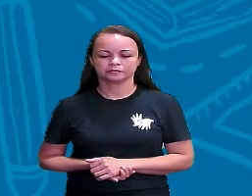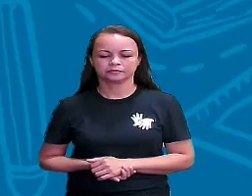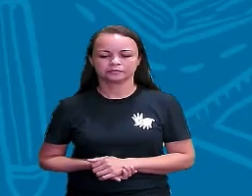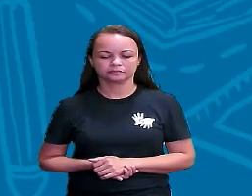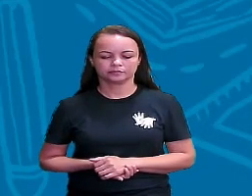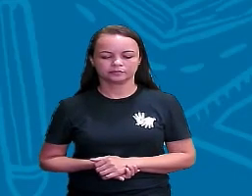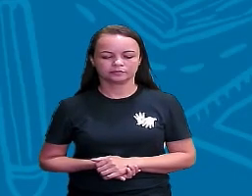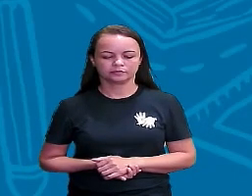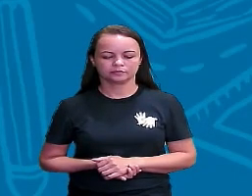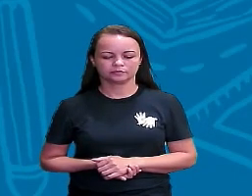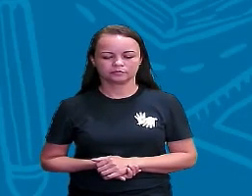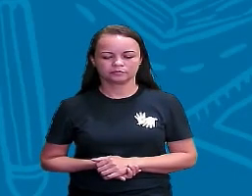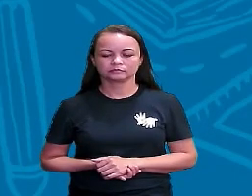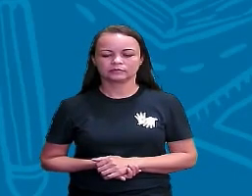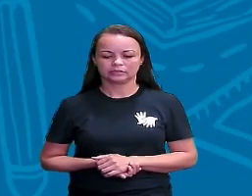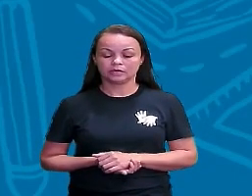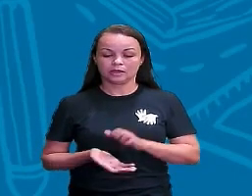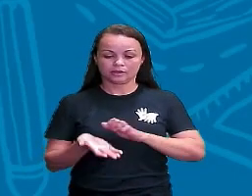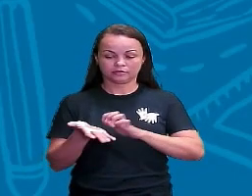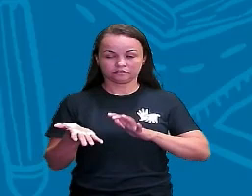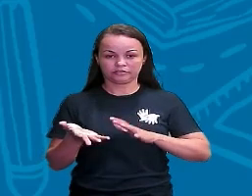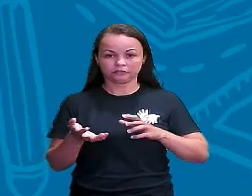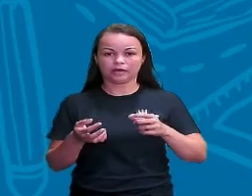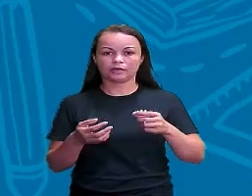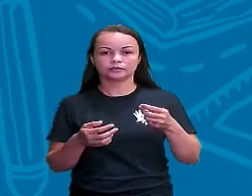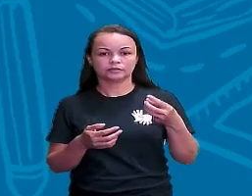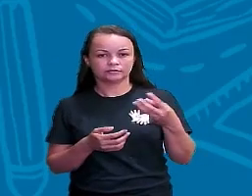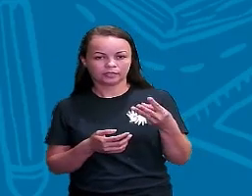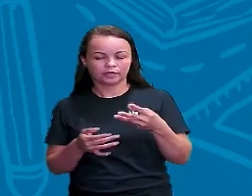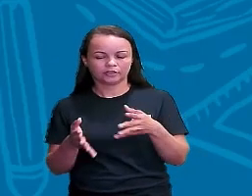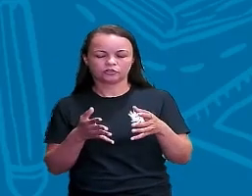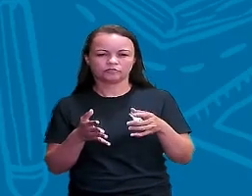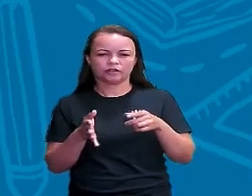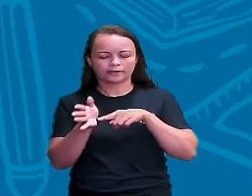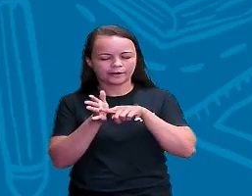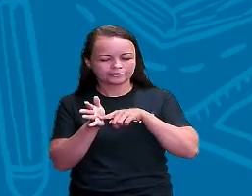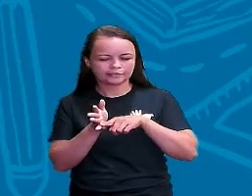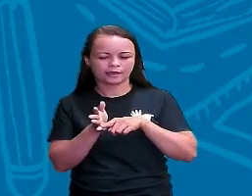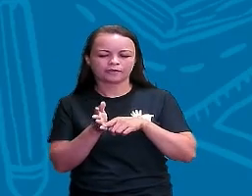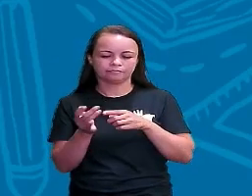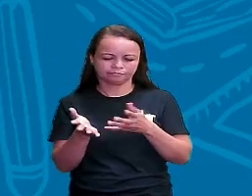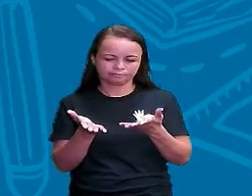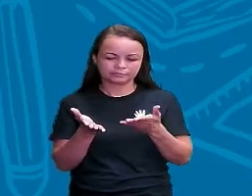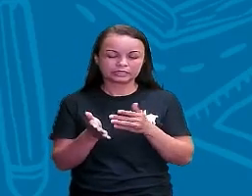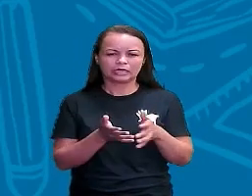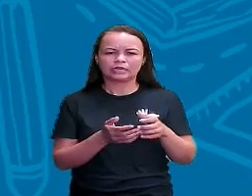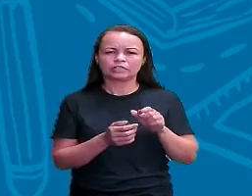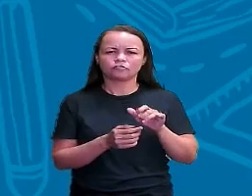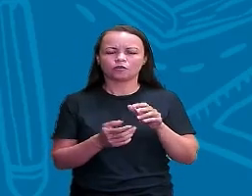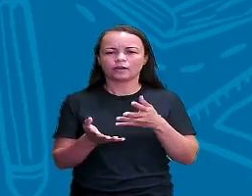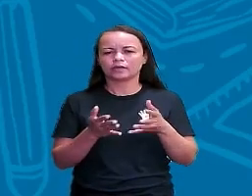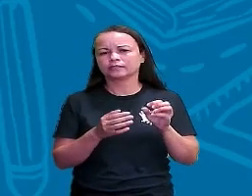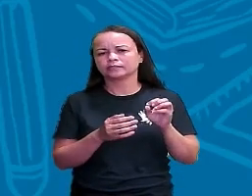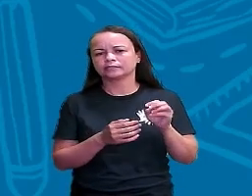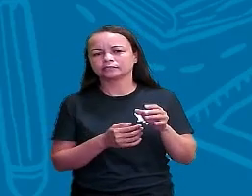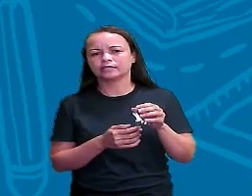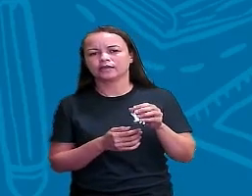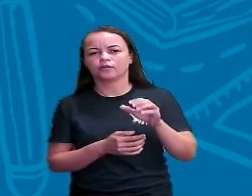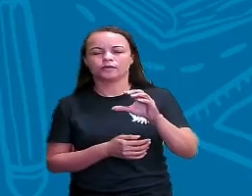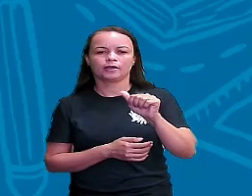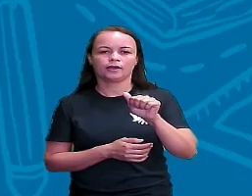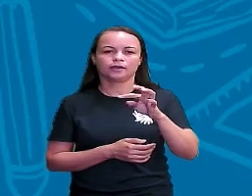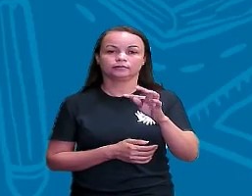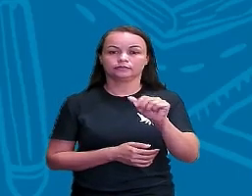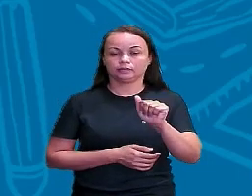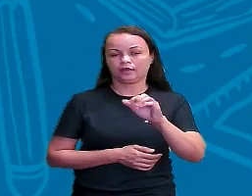Bom, vamos agora para a atividade 13, onde a gente vai analisar umas expressões e vamos informar se é uma catacrese ou não. Lembrando